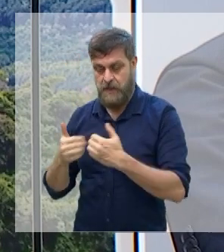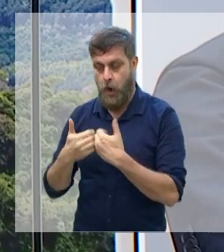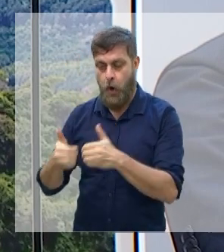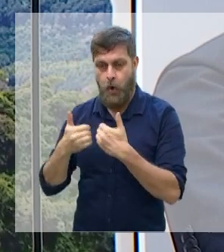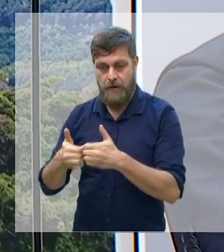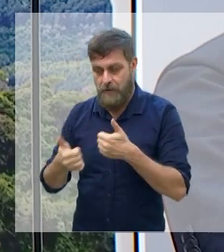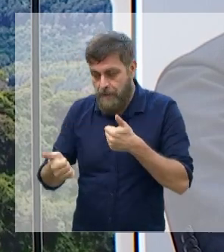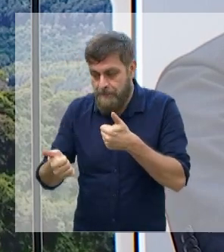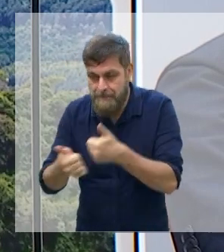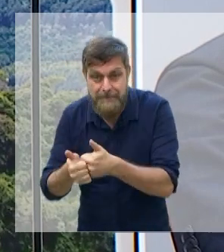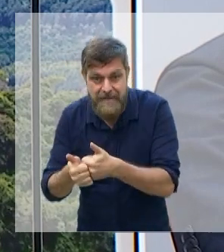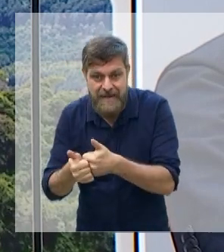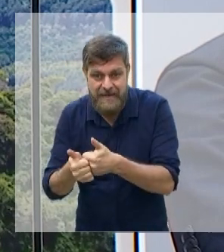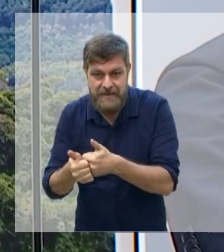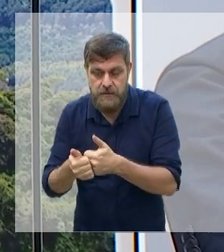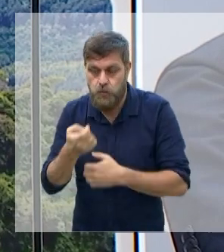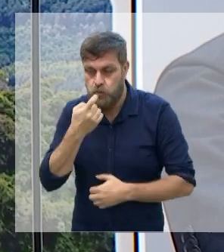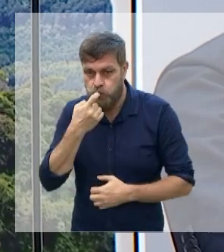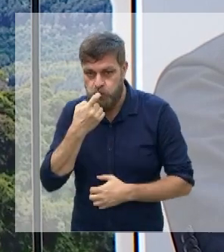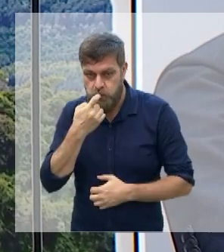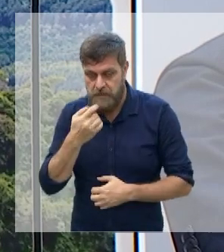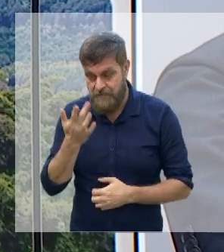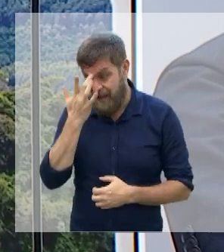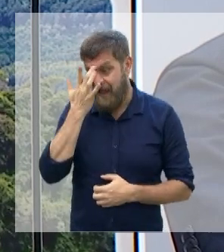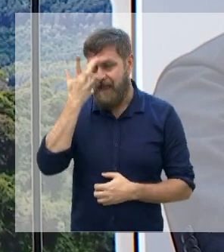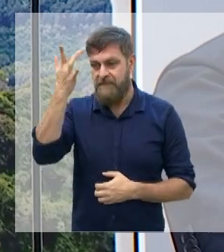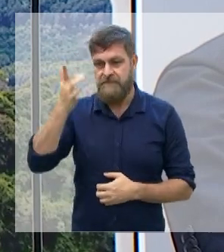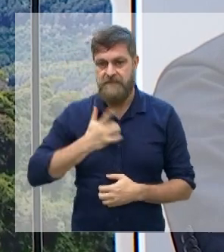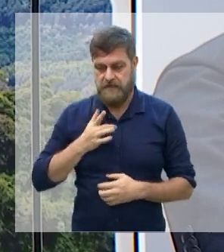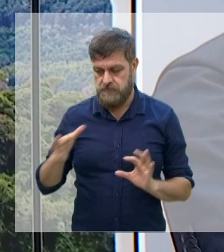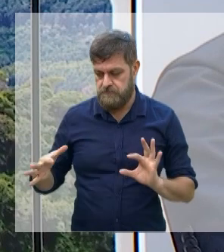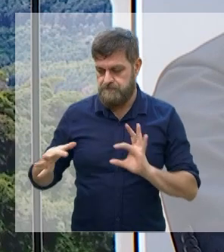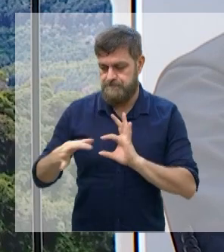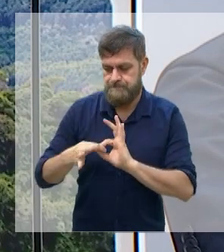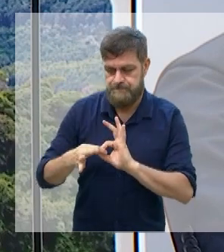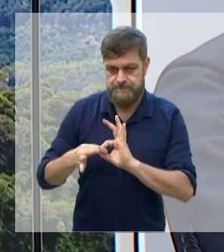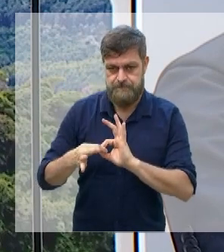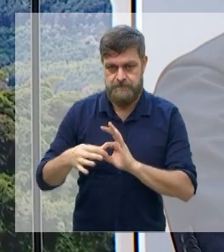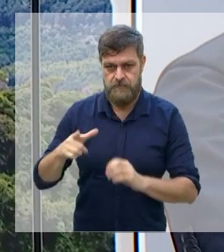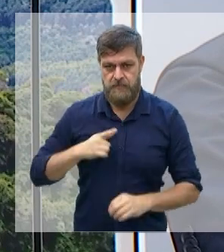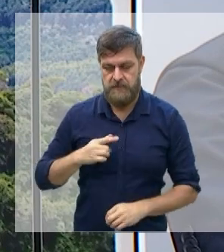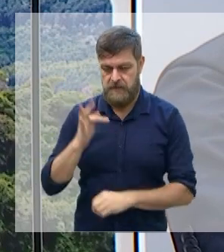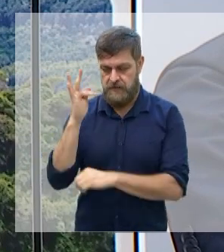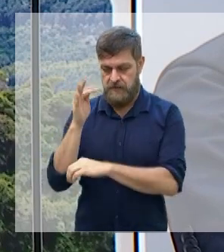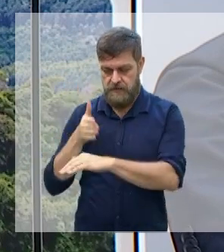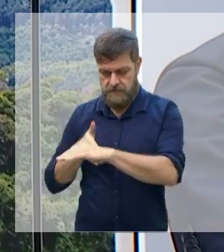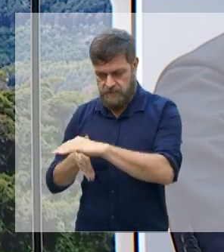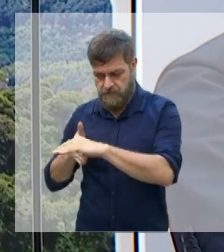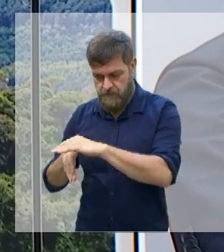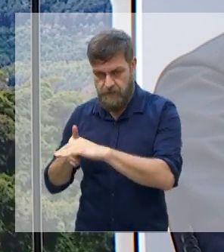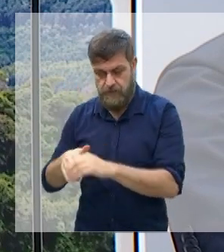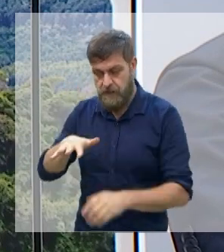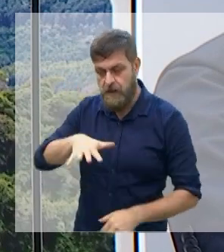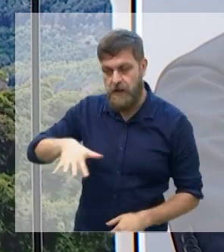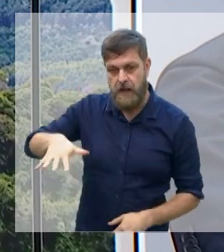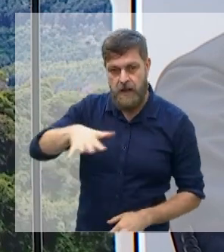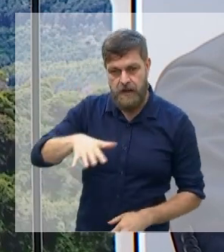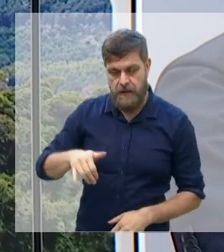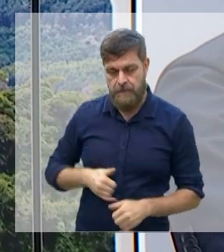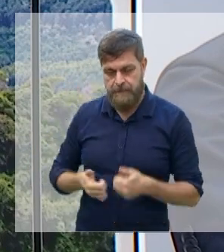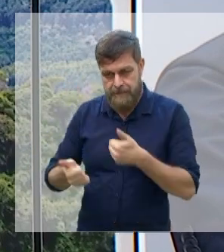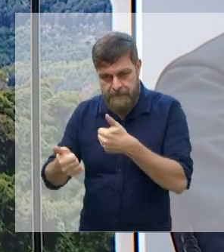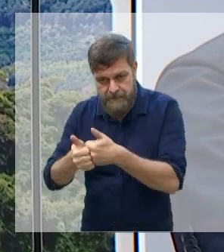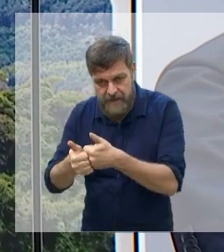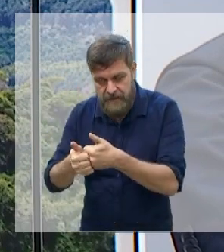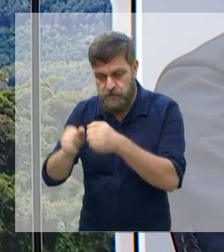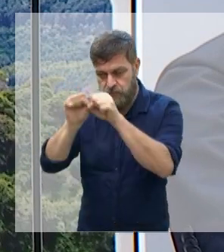próximos um dos outros e fáceis de serem interligados vai ter esse eu acabei de mencionar que o da do corredor